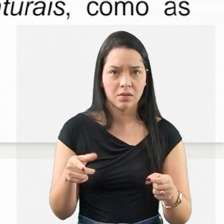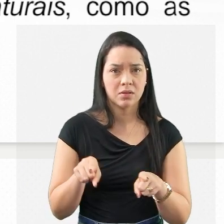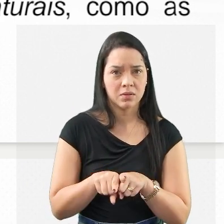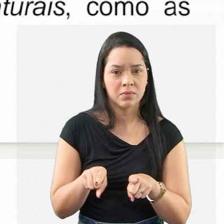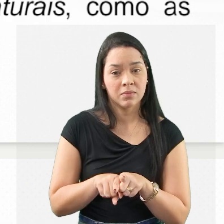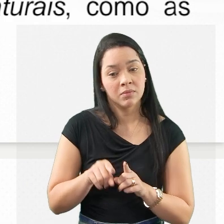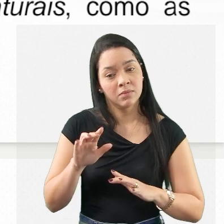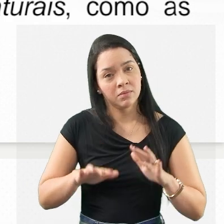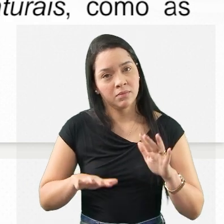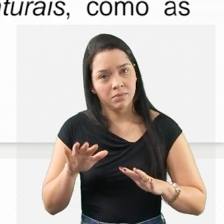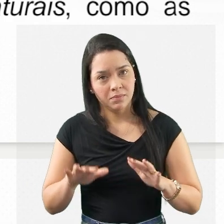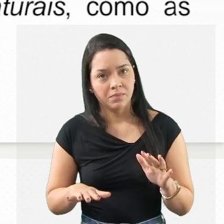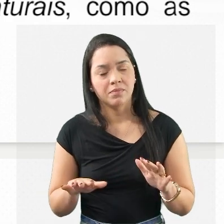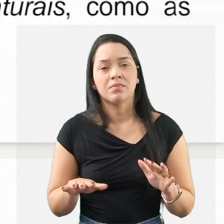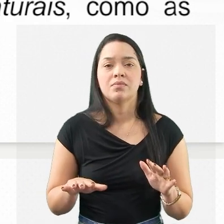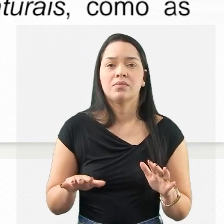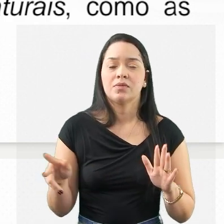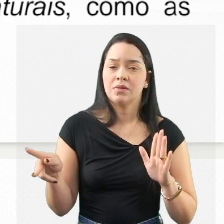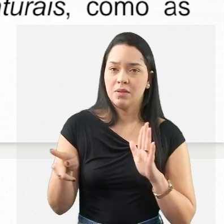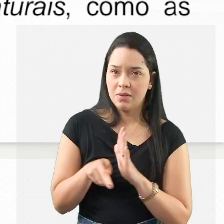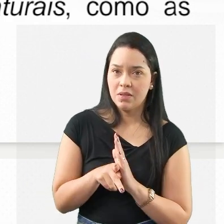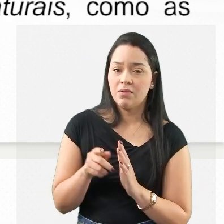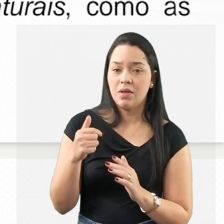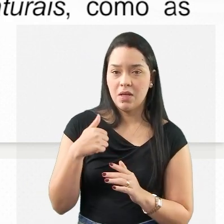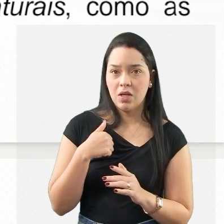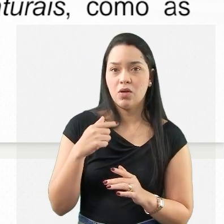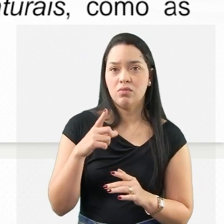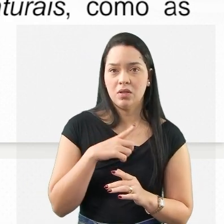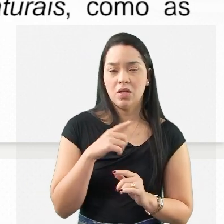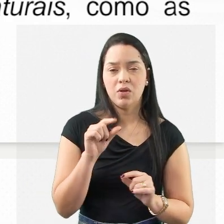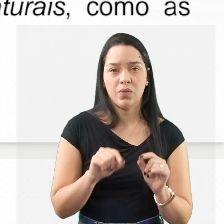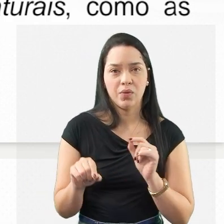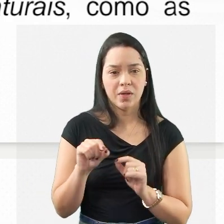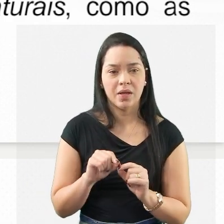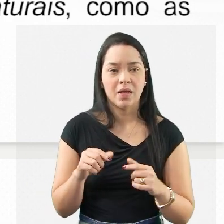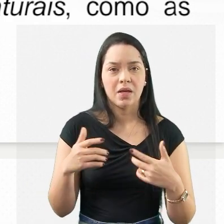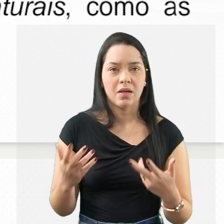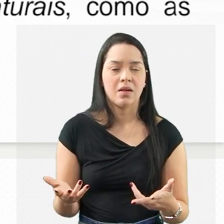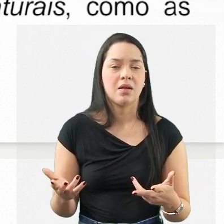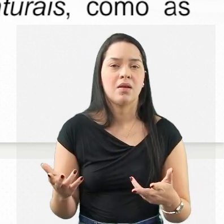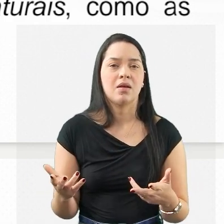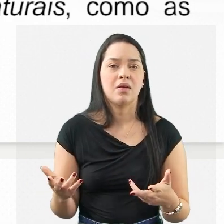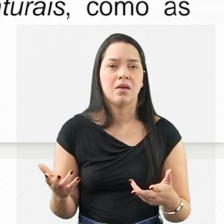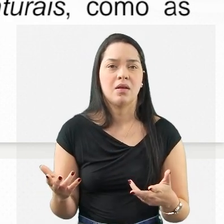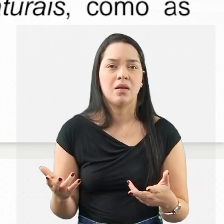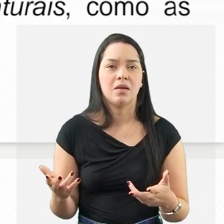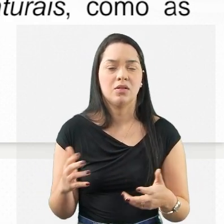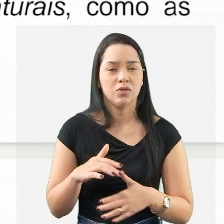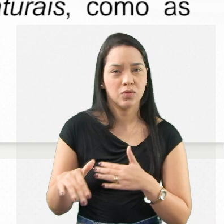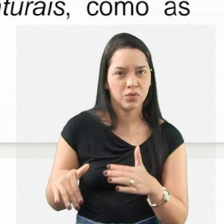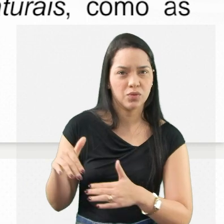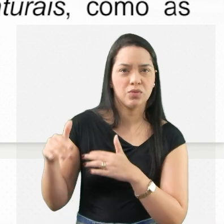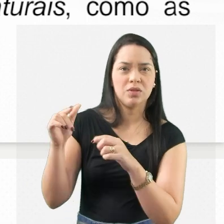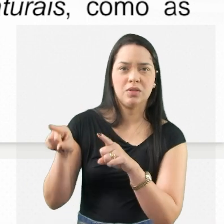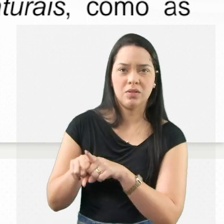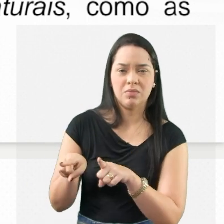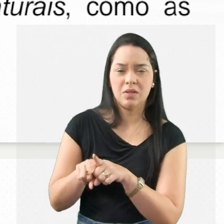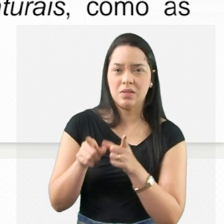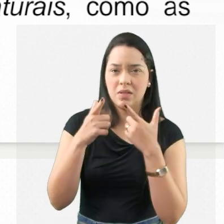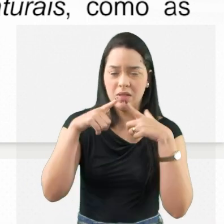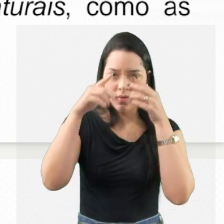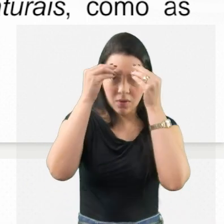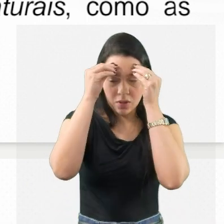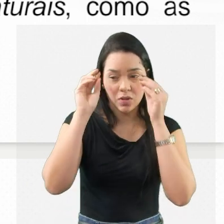e dependendo do gênero literário específico, eu vou ter um formato mais, a forma de construir essa linguagem vai